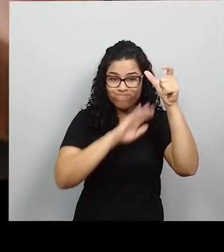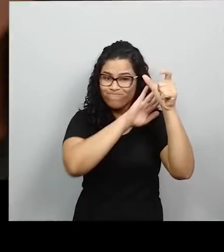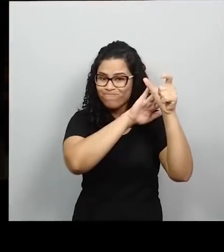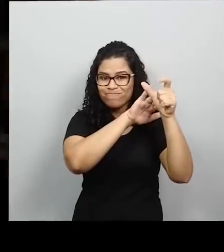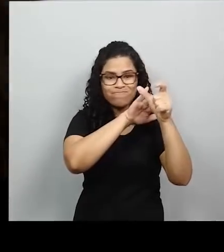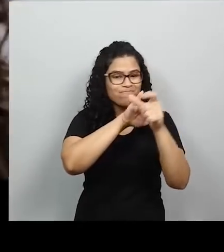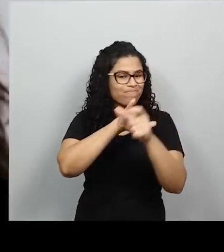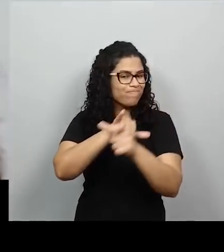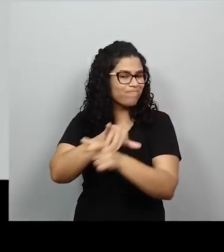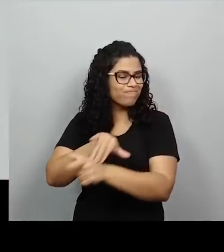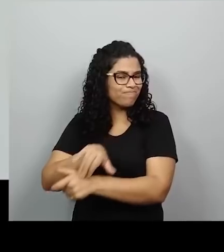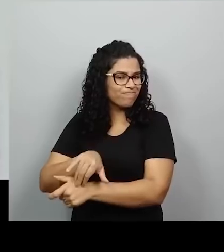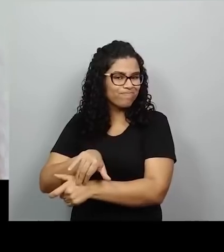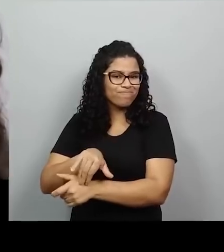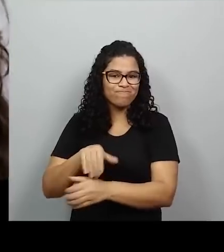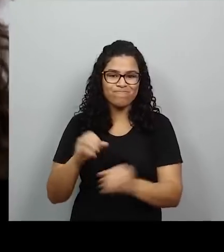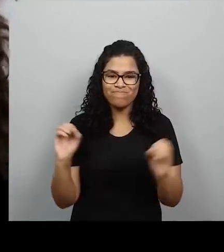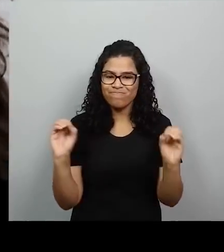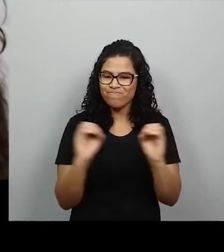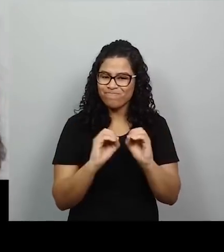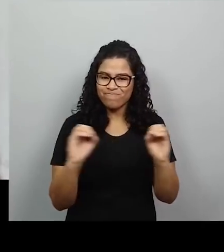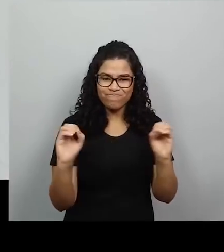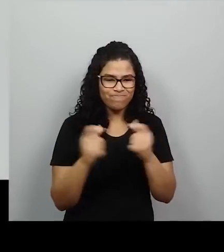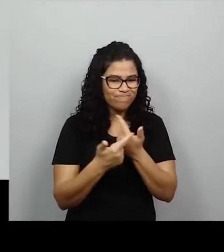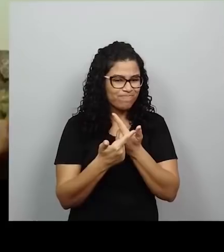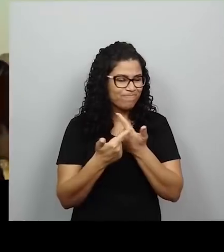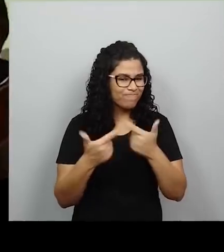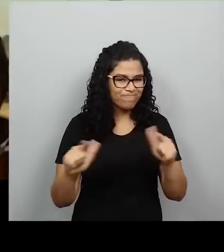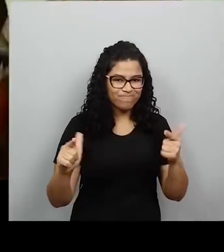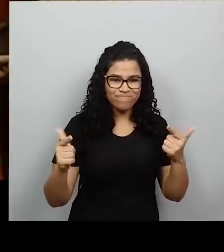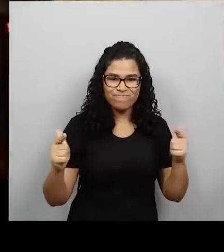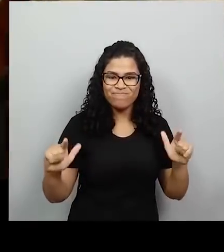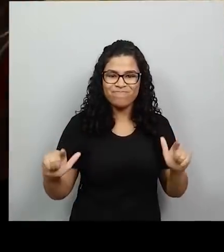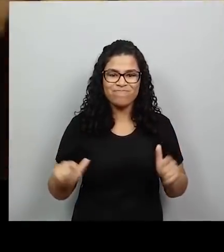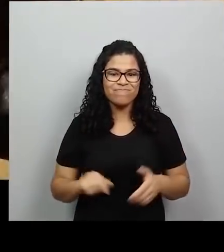No hell below